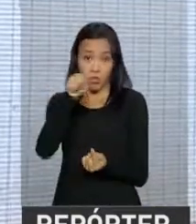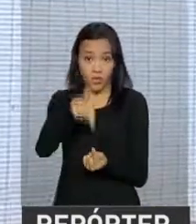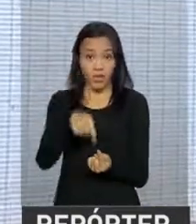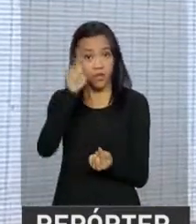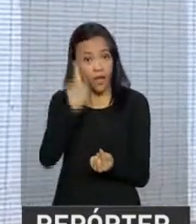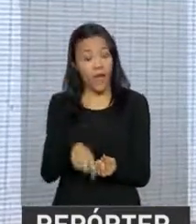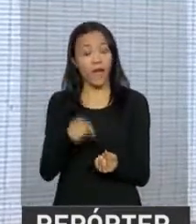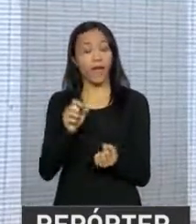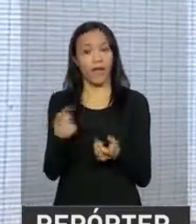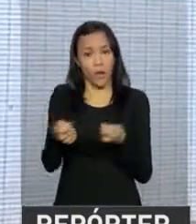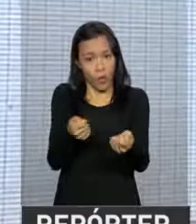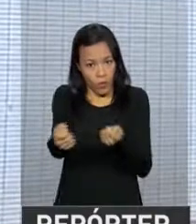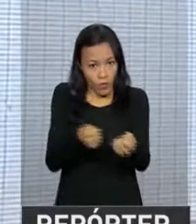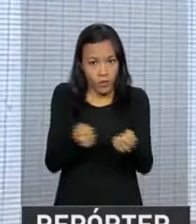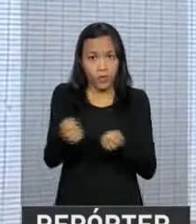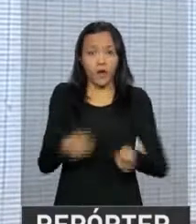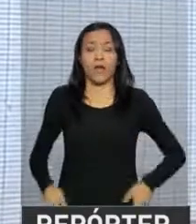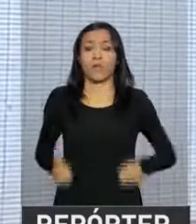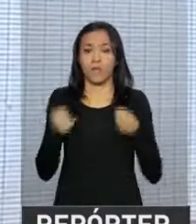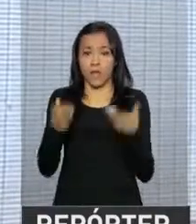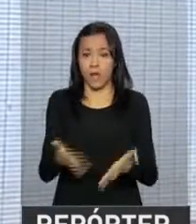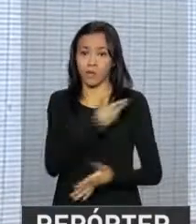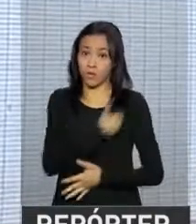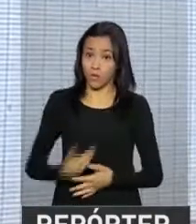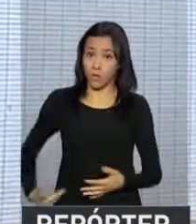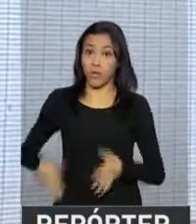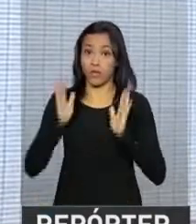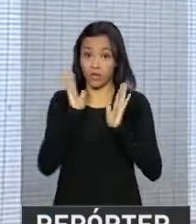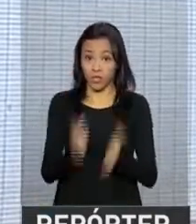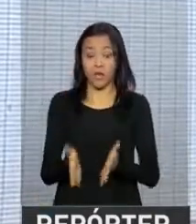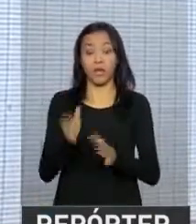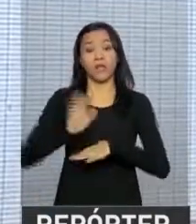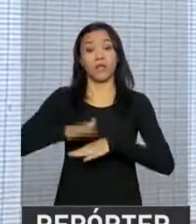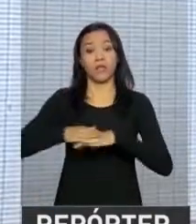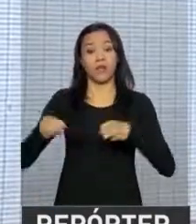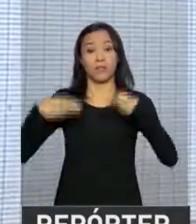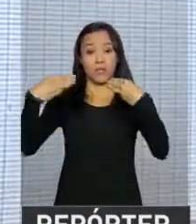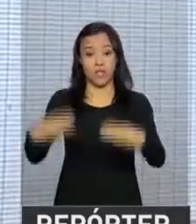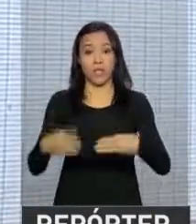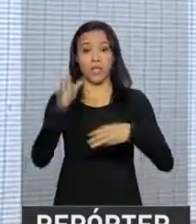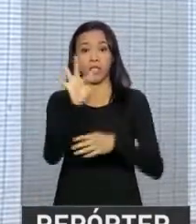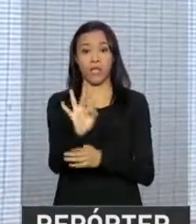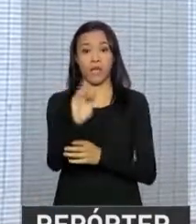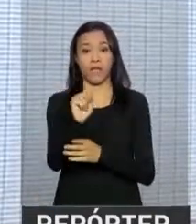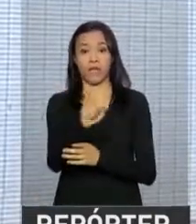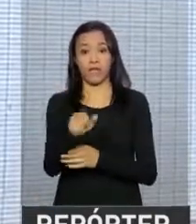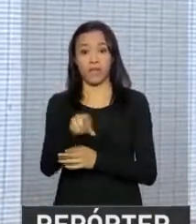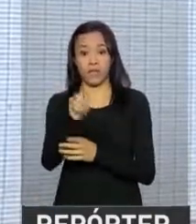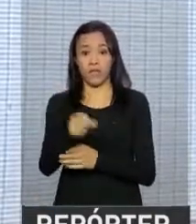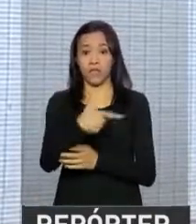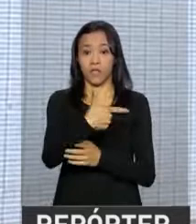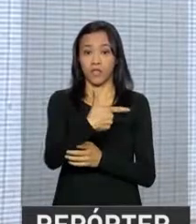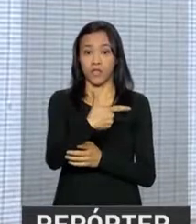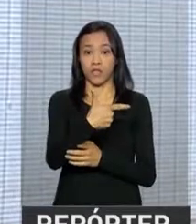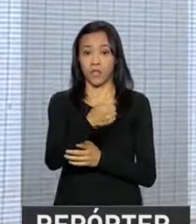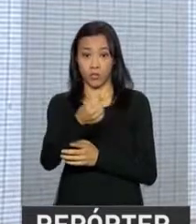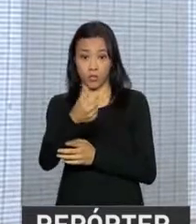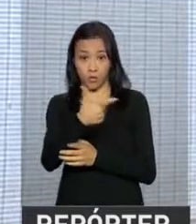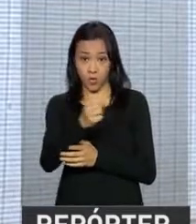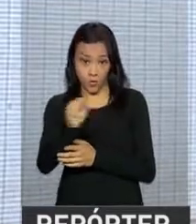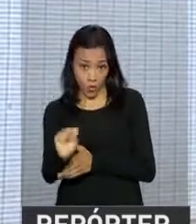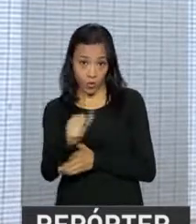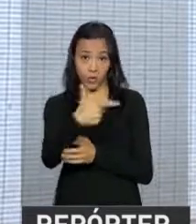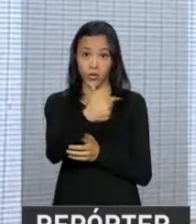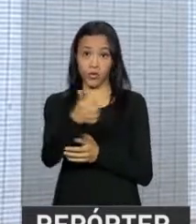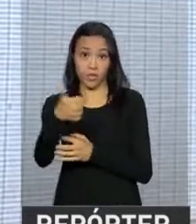a expansão das despesas públicas primárias, já que, segundo o Ministério da Fazenda, entre os anos de 2008 e de